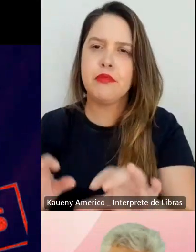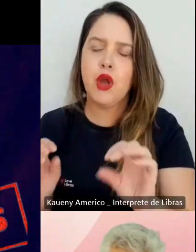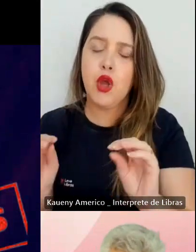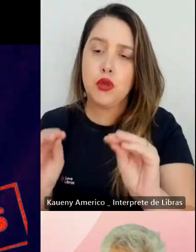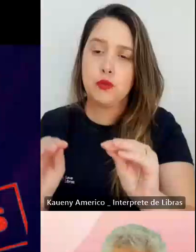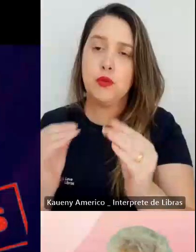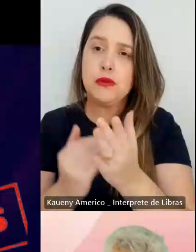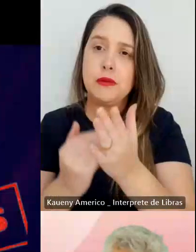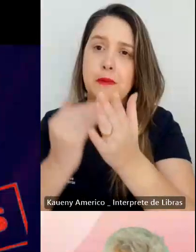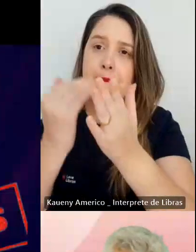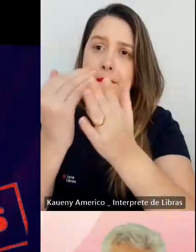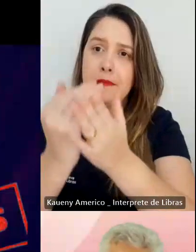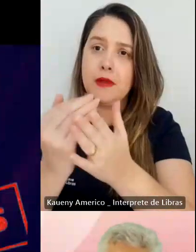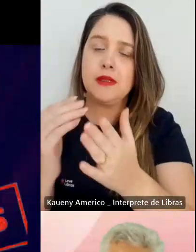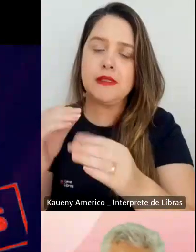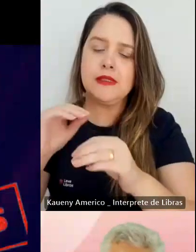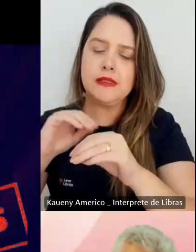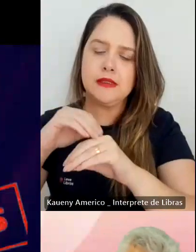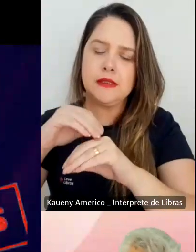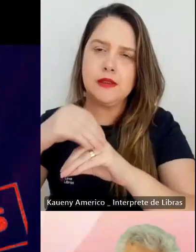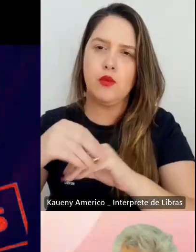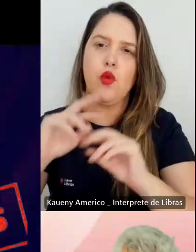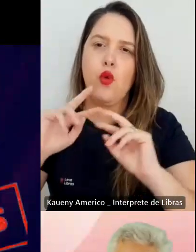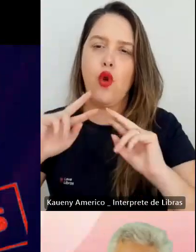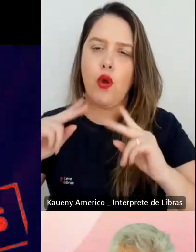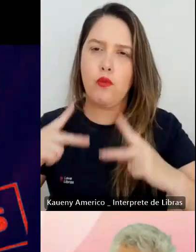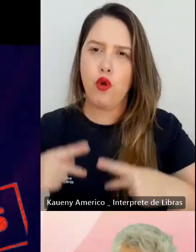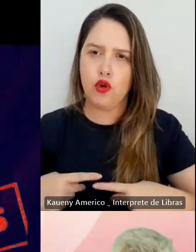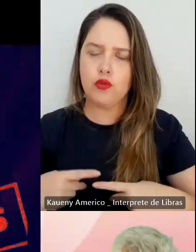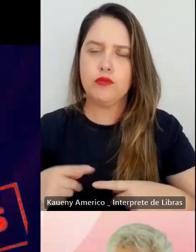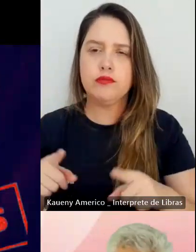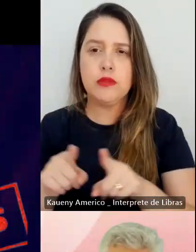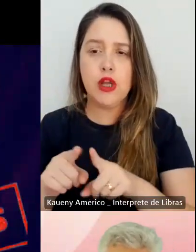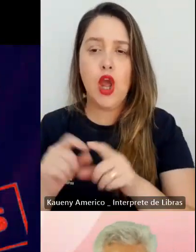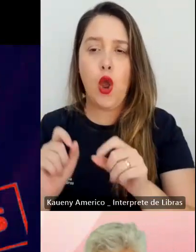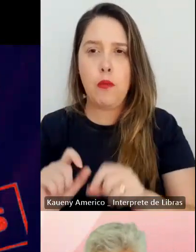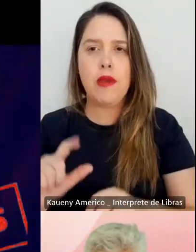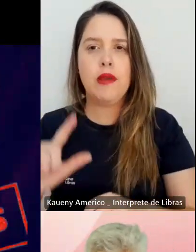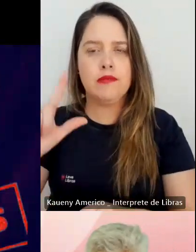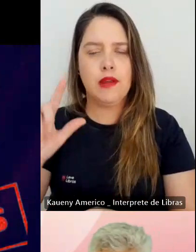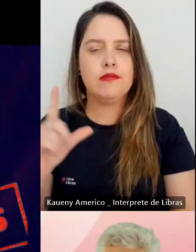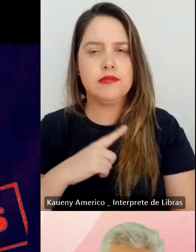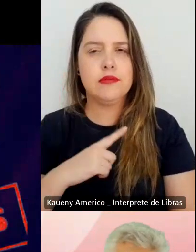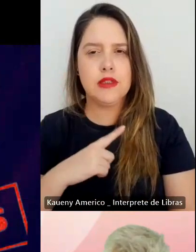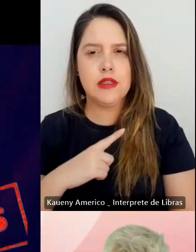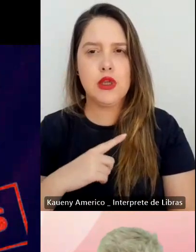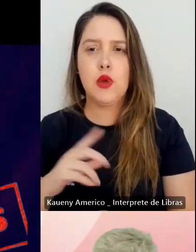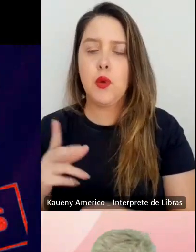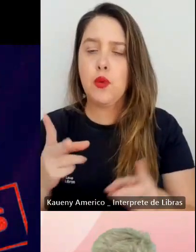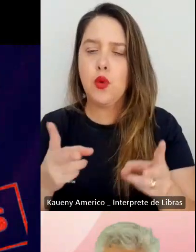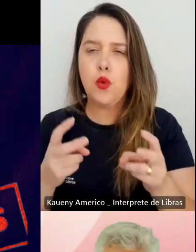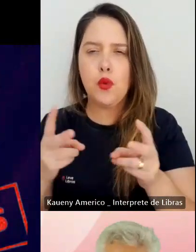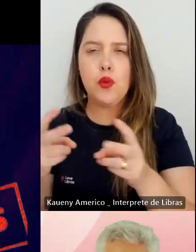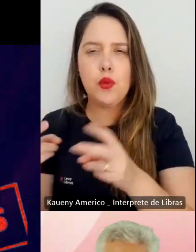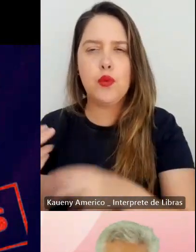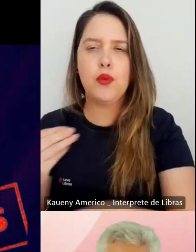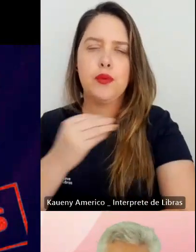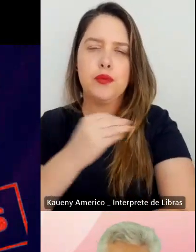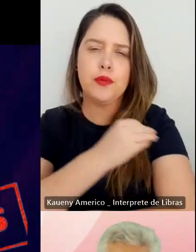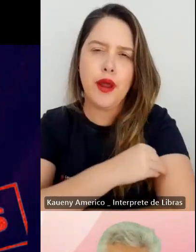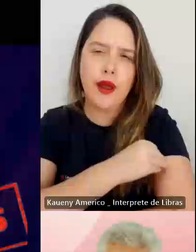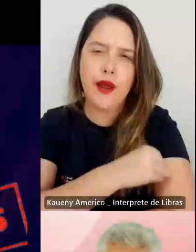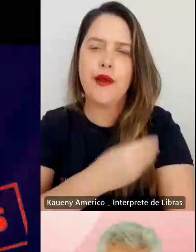essas células a esse hormônio, podendo aumentar a chance de. O consumo excessivo de álcool, sedentarismo,